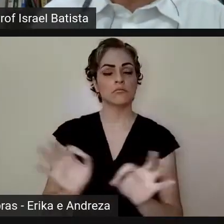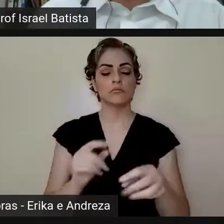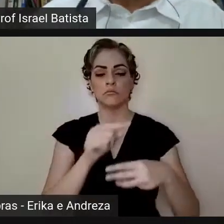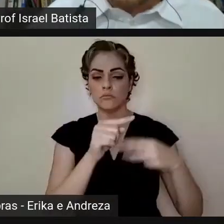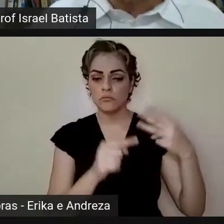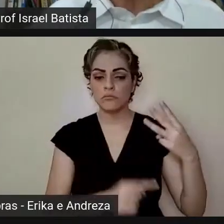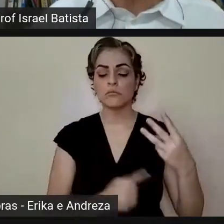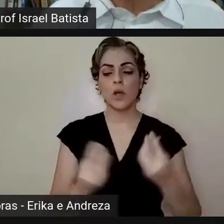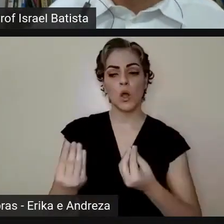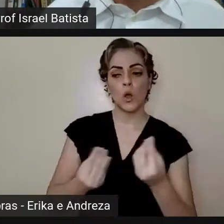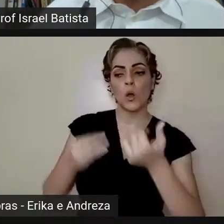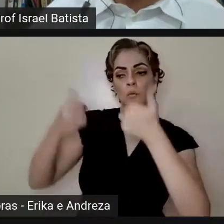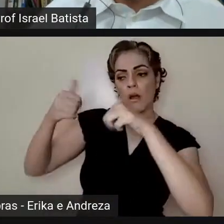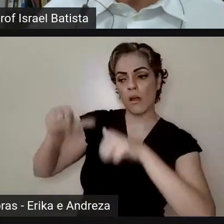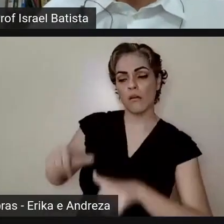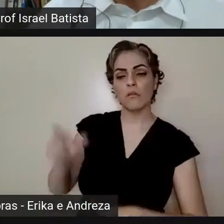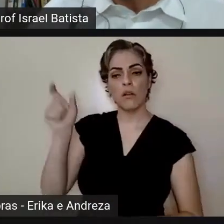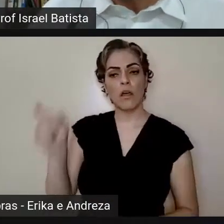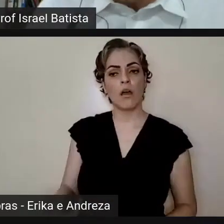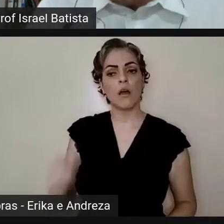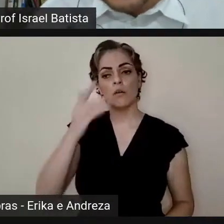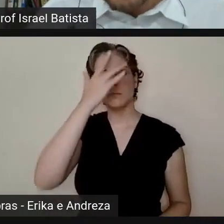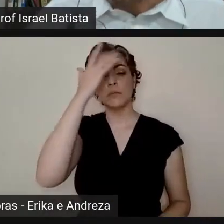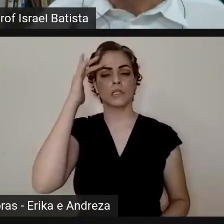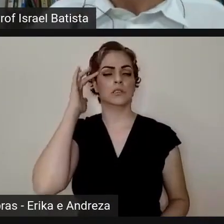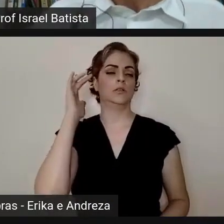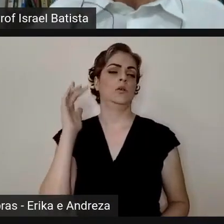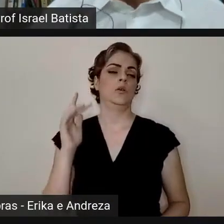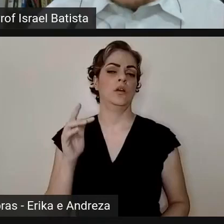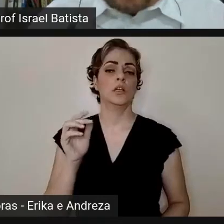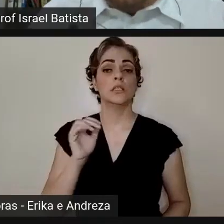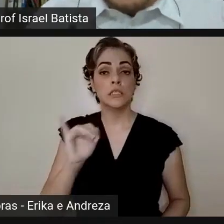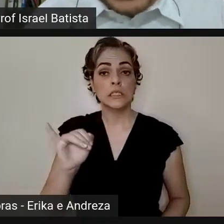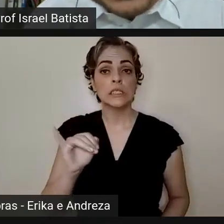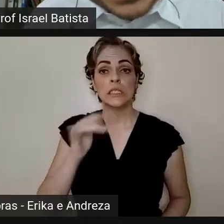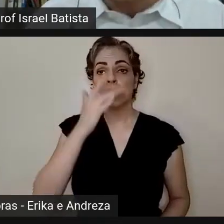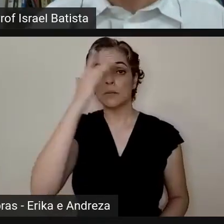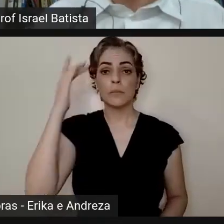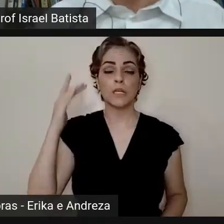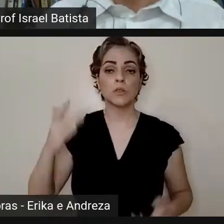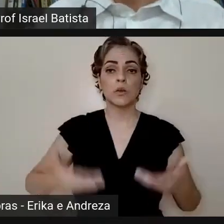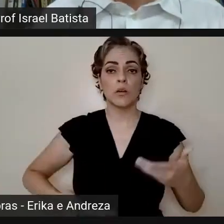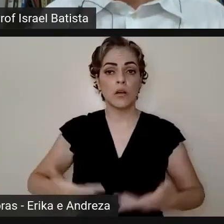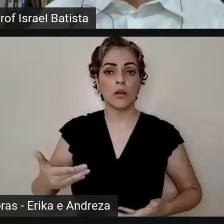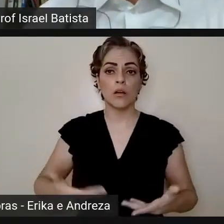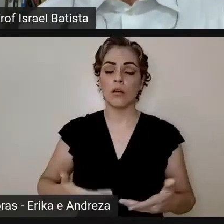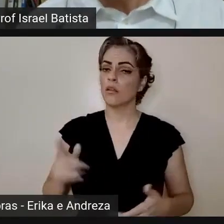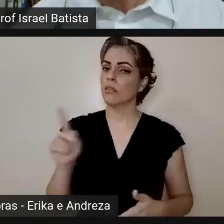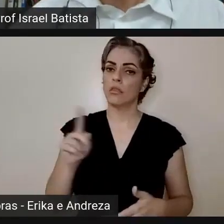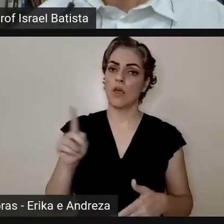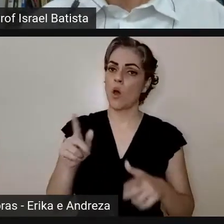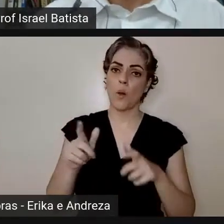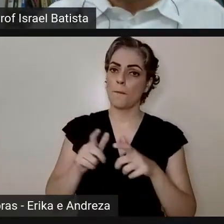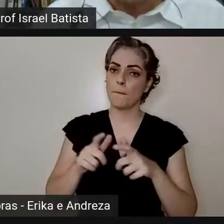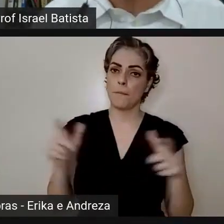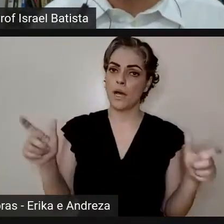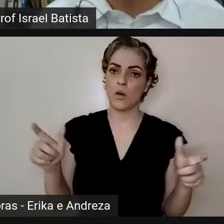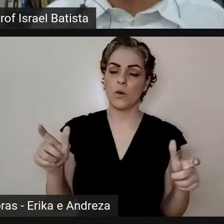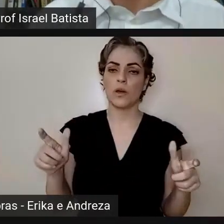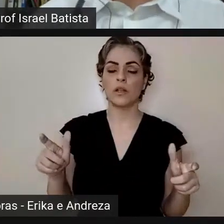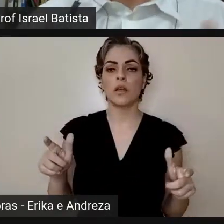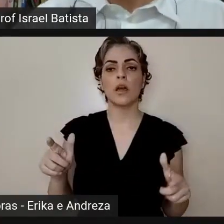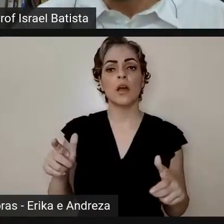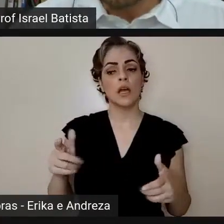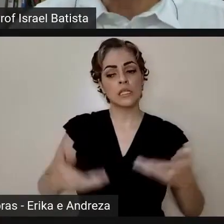evitar justamente aquele servidor que é uma exceção e que se encosta no colega,